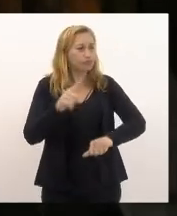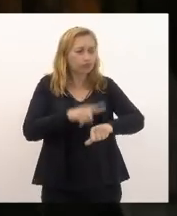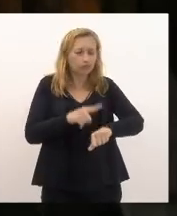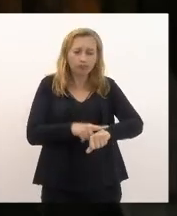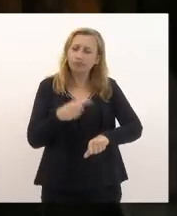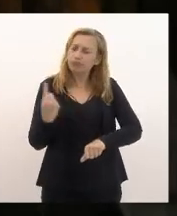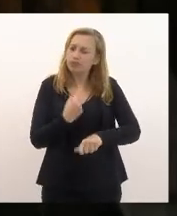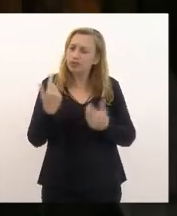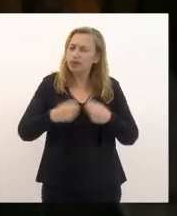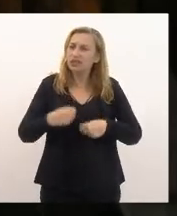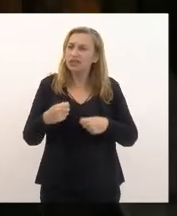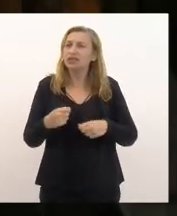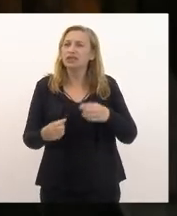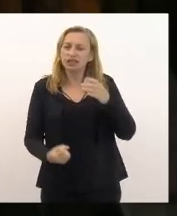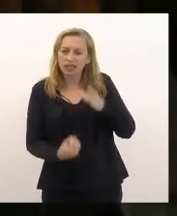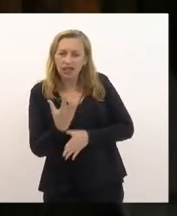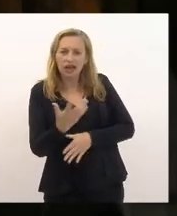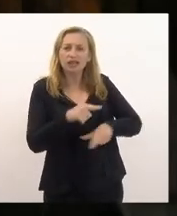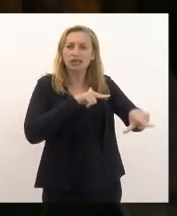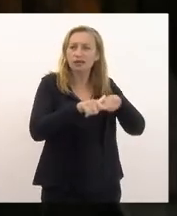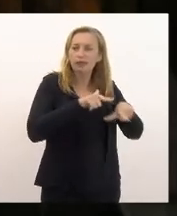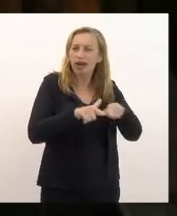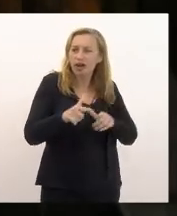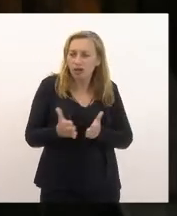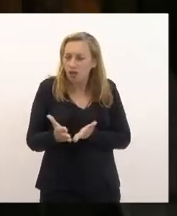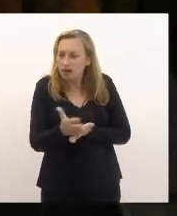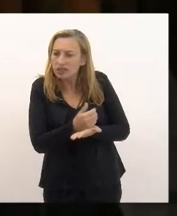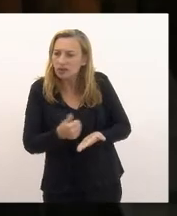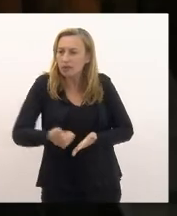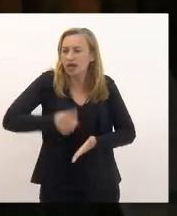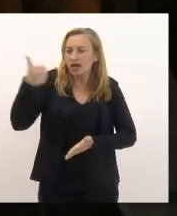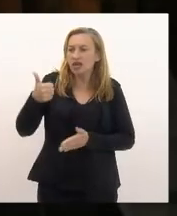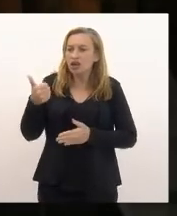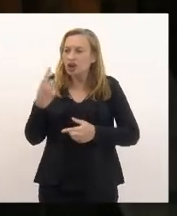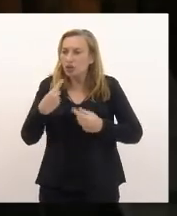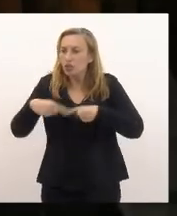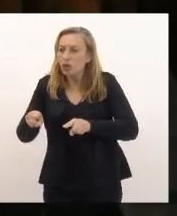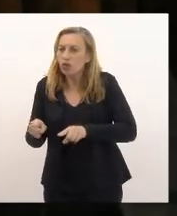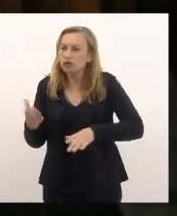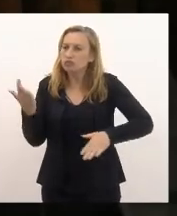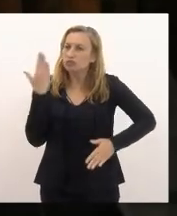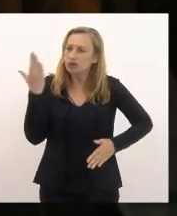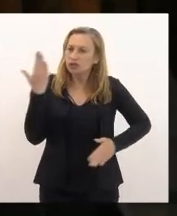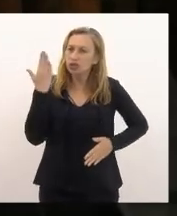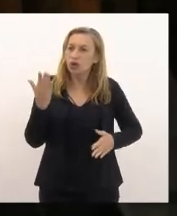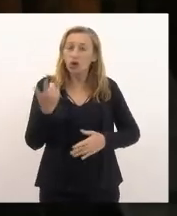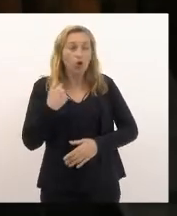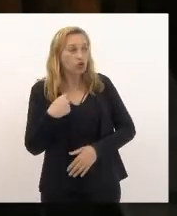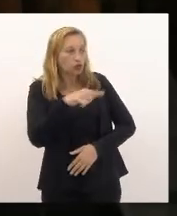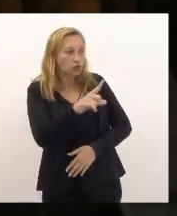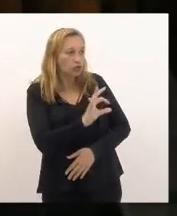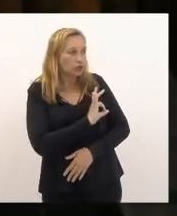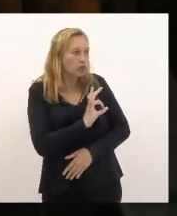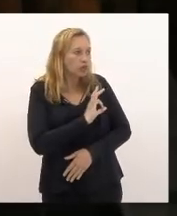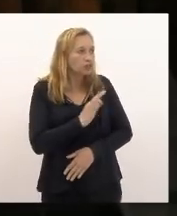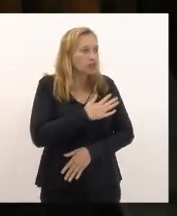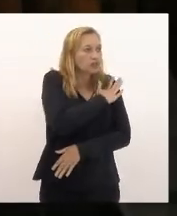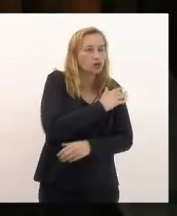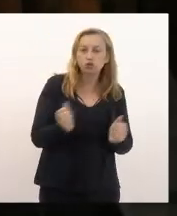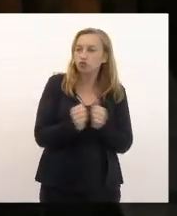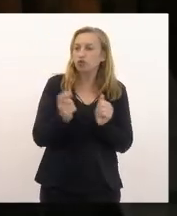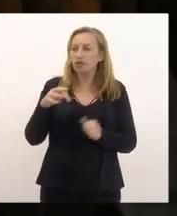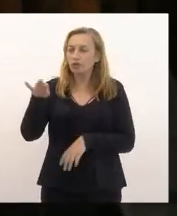gente precisa criar emprego, melhorar a arrecadação, combater a criminalidade, hoje um dia emblemático, eu estive na Polícia Civil do lado do deputado Márcio